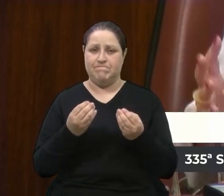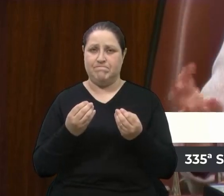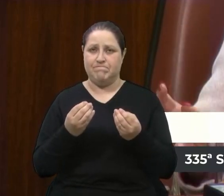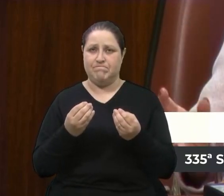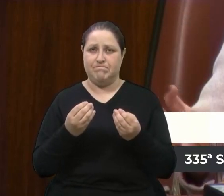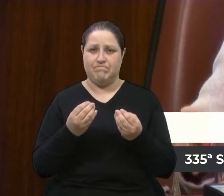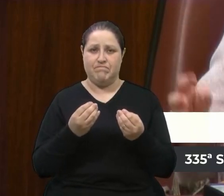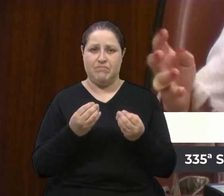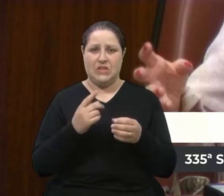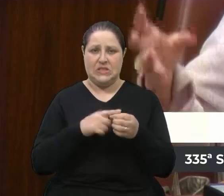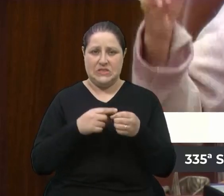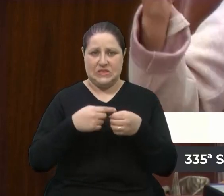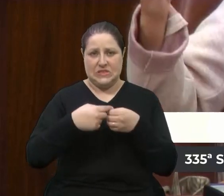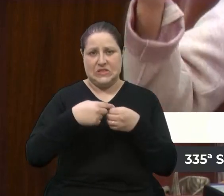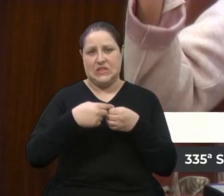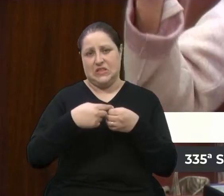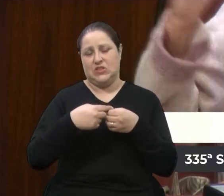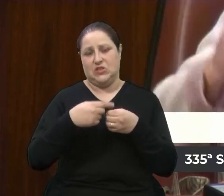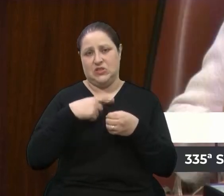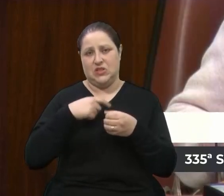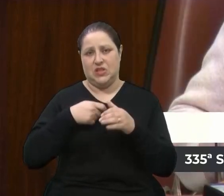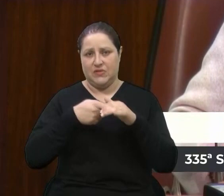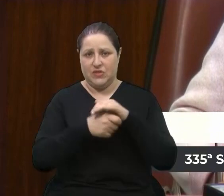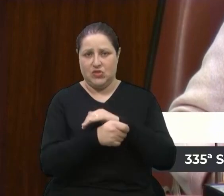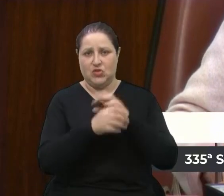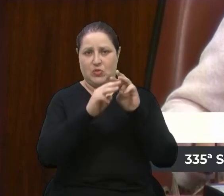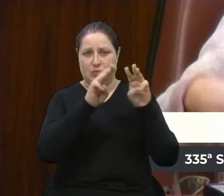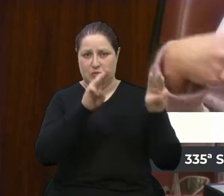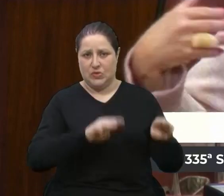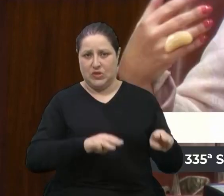os municípios têm investido nos museus, né?